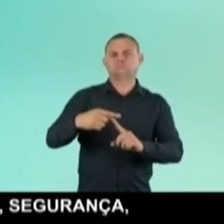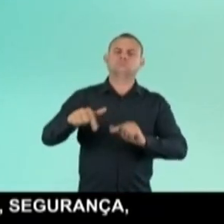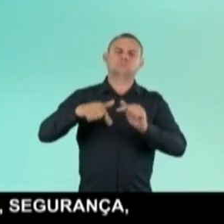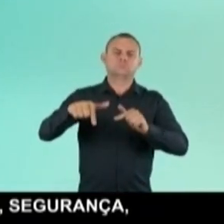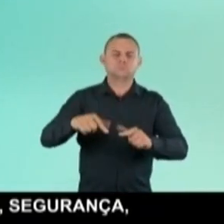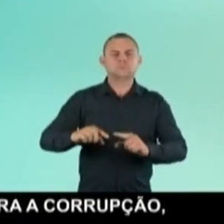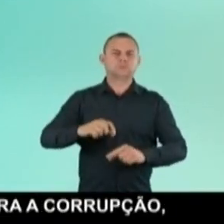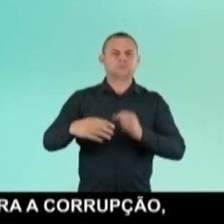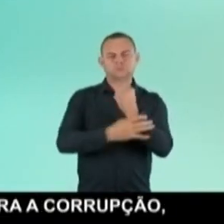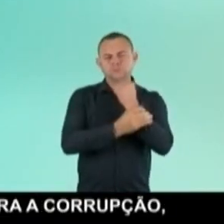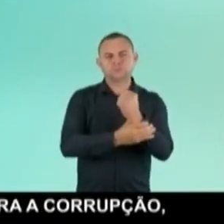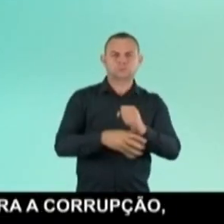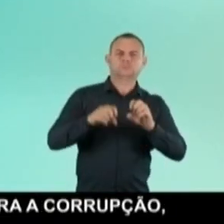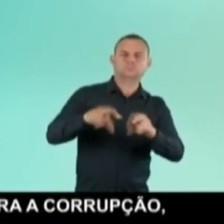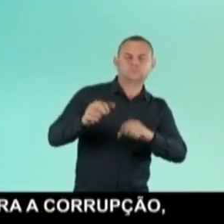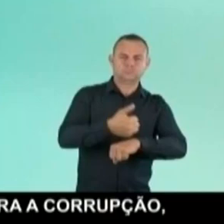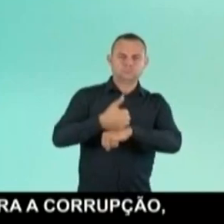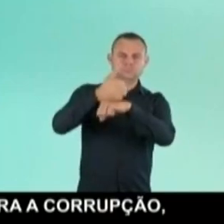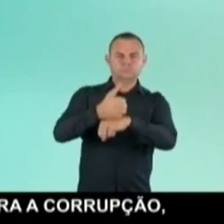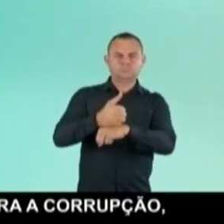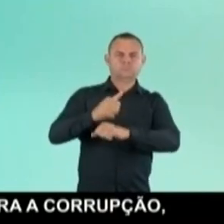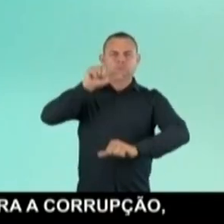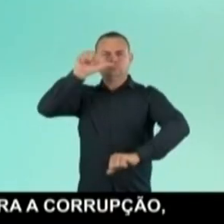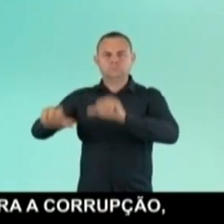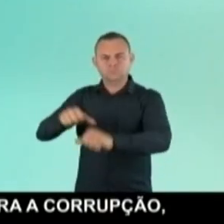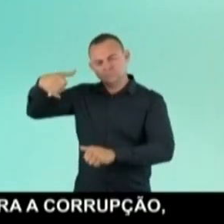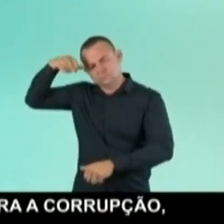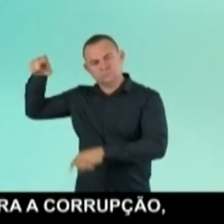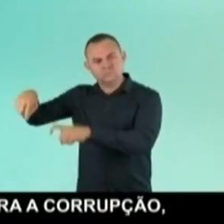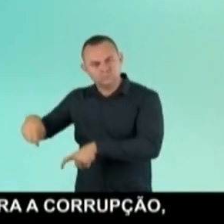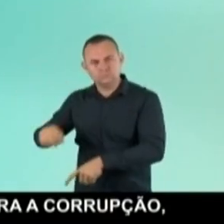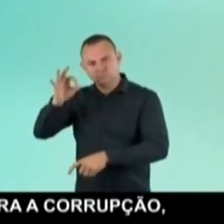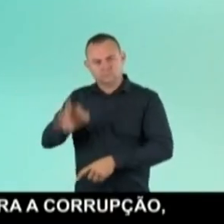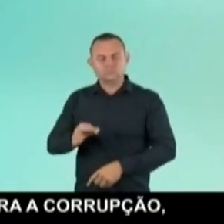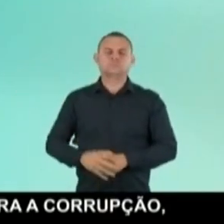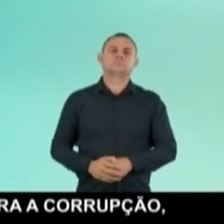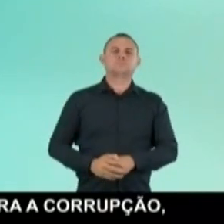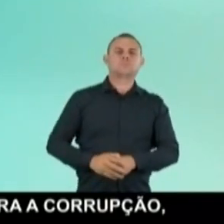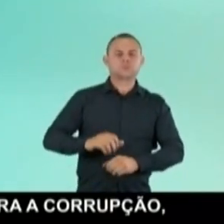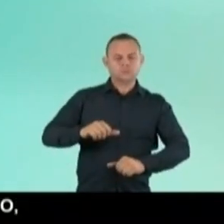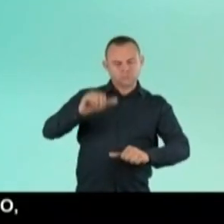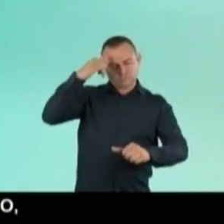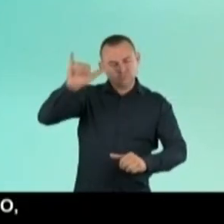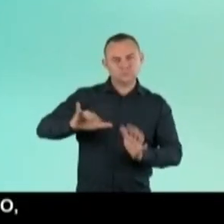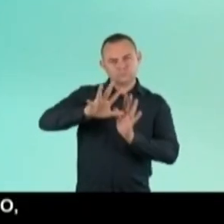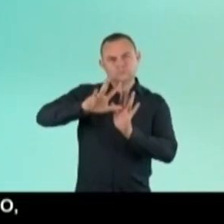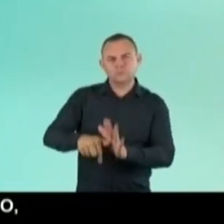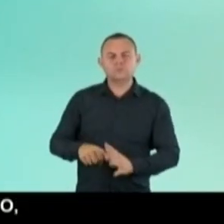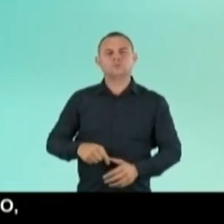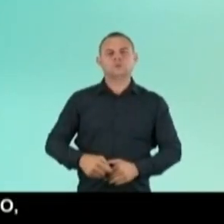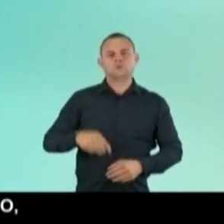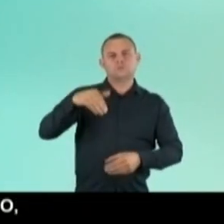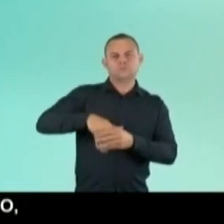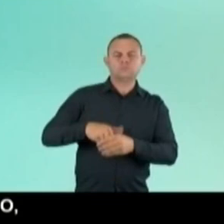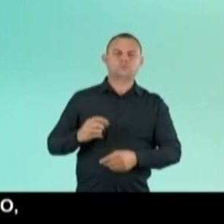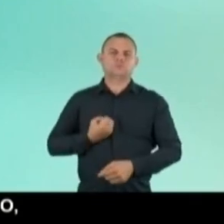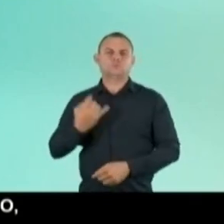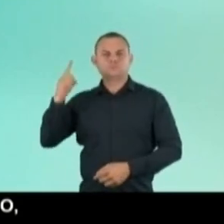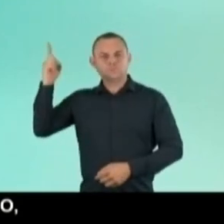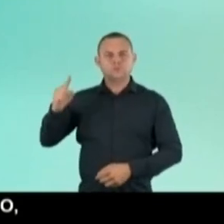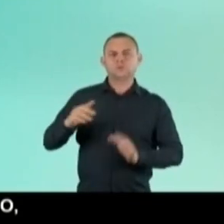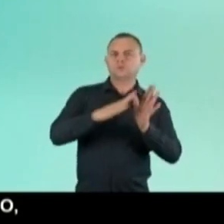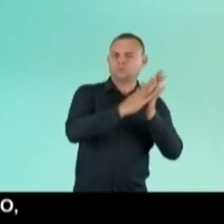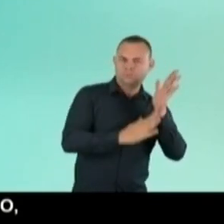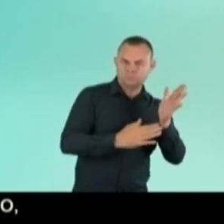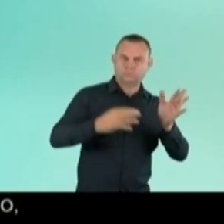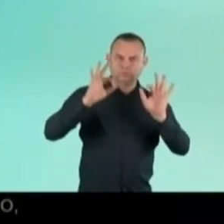emprego, segurança, educação de qualidade, reforma agrária digna, contra a corrupção. Vote Mandu 15014,